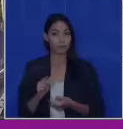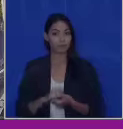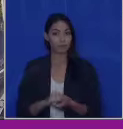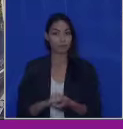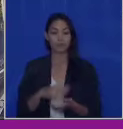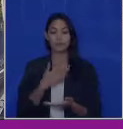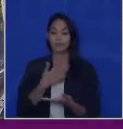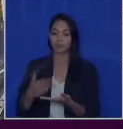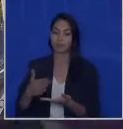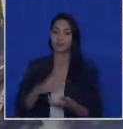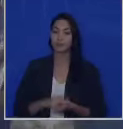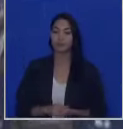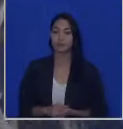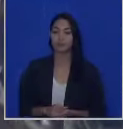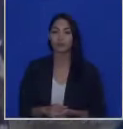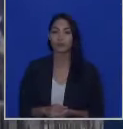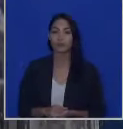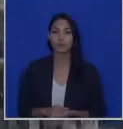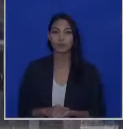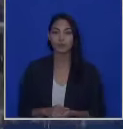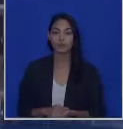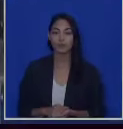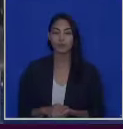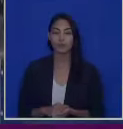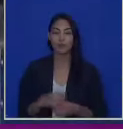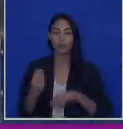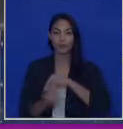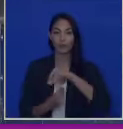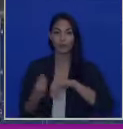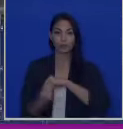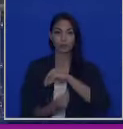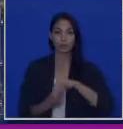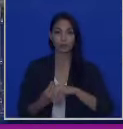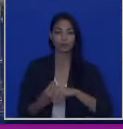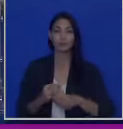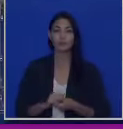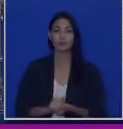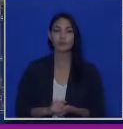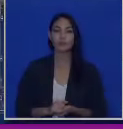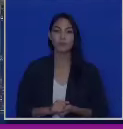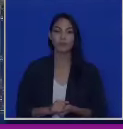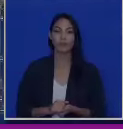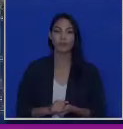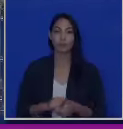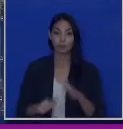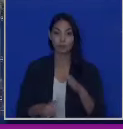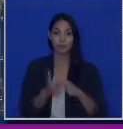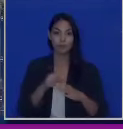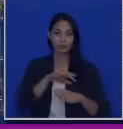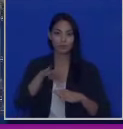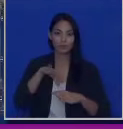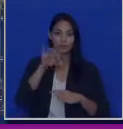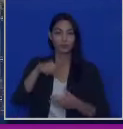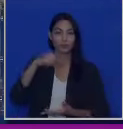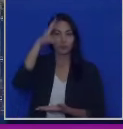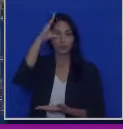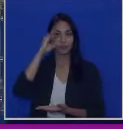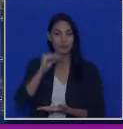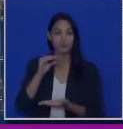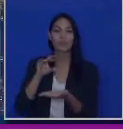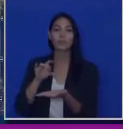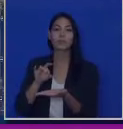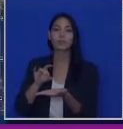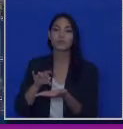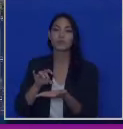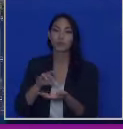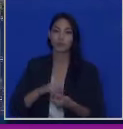posicionadas. Valendo! Globo número 1 girando, embaralhando as bolas aqui para o nosso primeiro sorteio desta noite, a